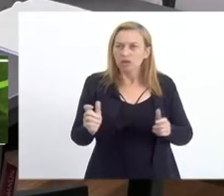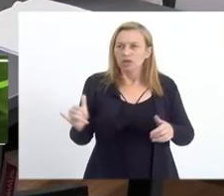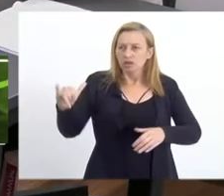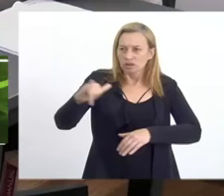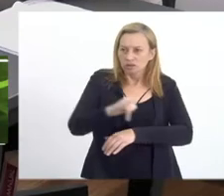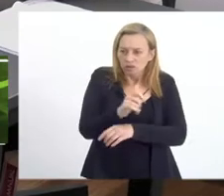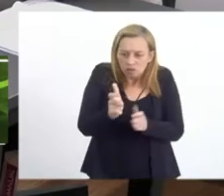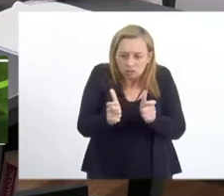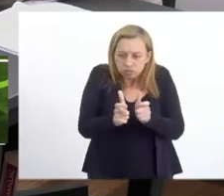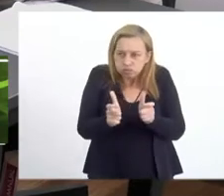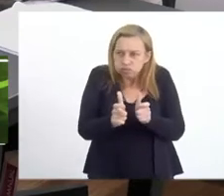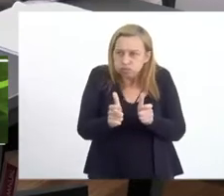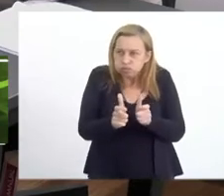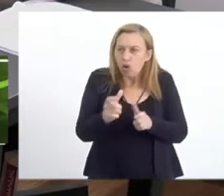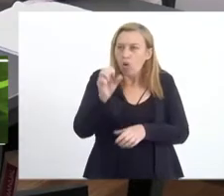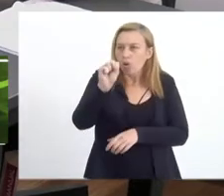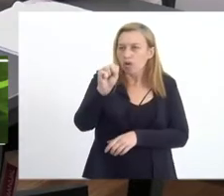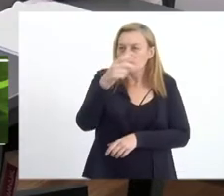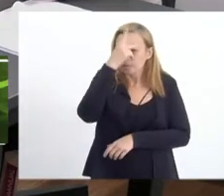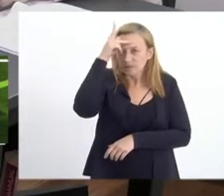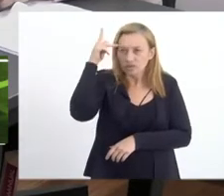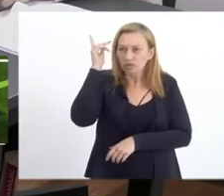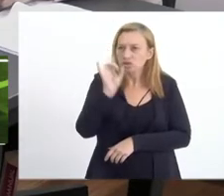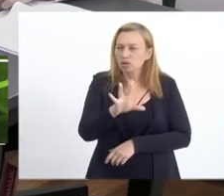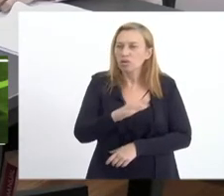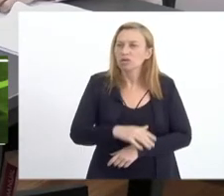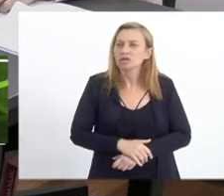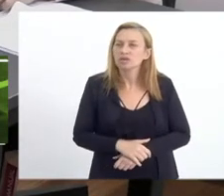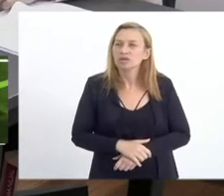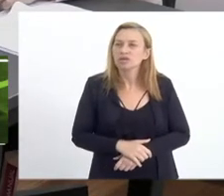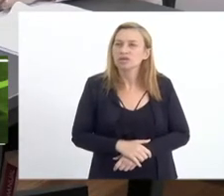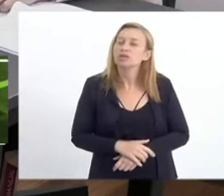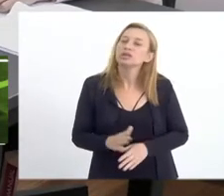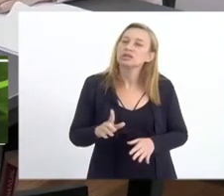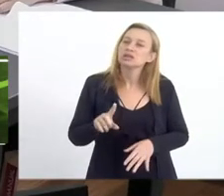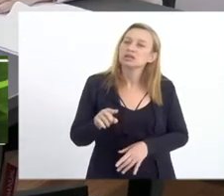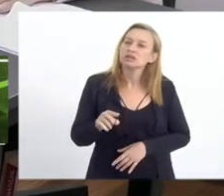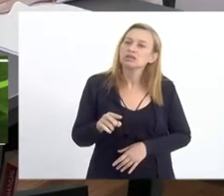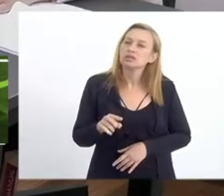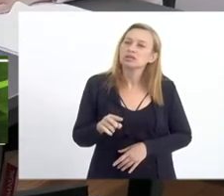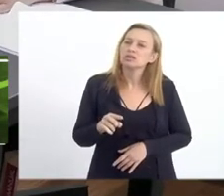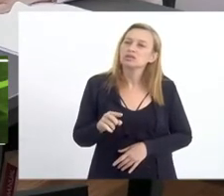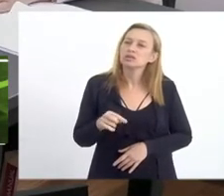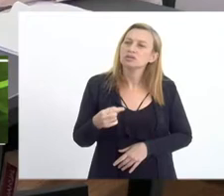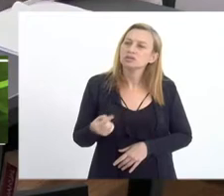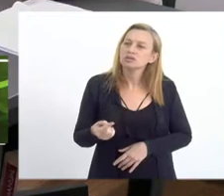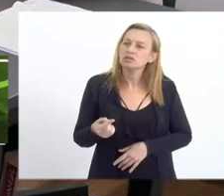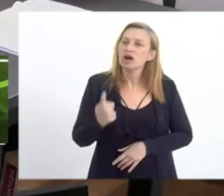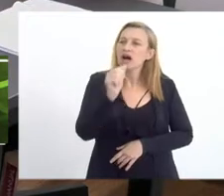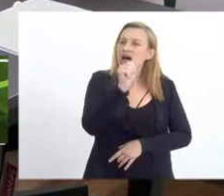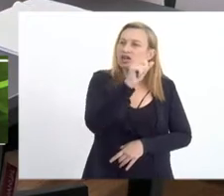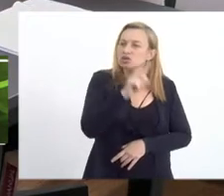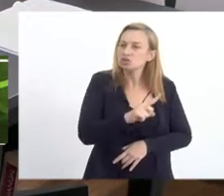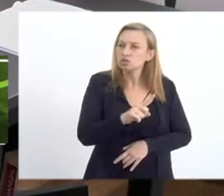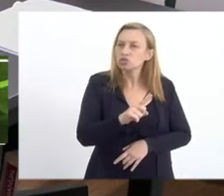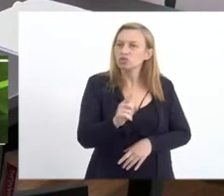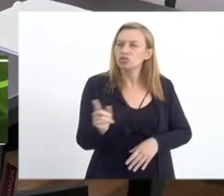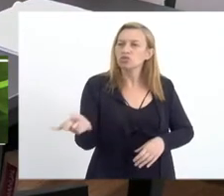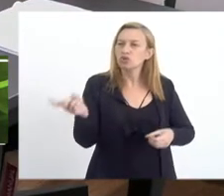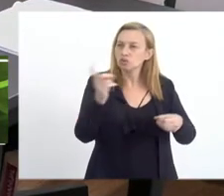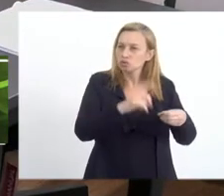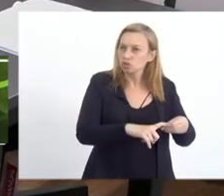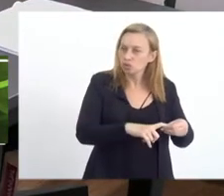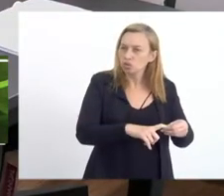e atendia aqui com 8 passageiros. Tá? E posteriormente, a Azul voltou aqui com a